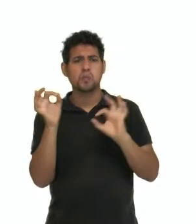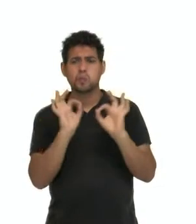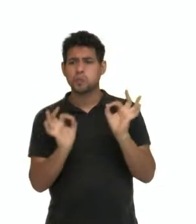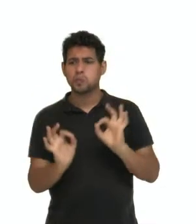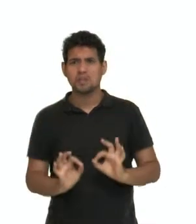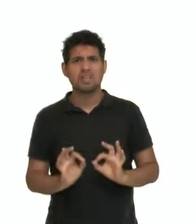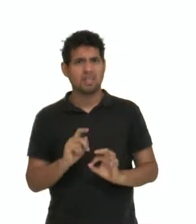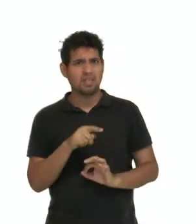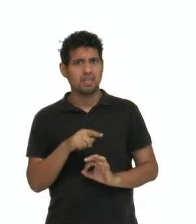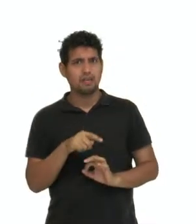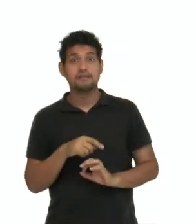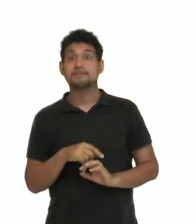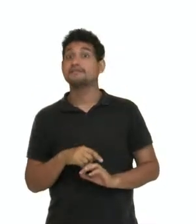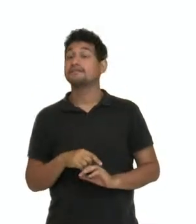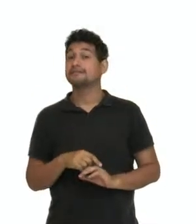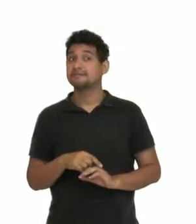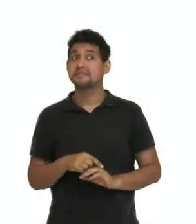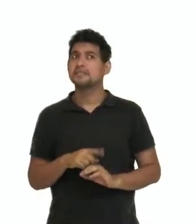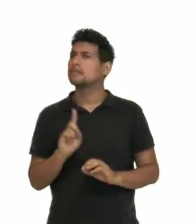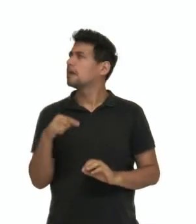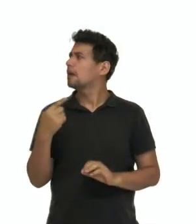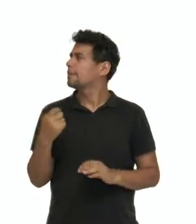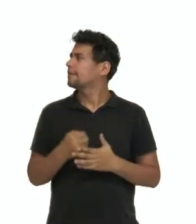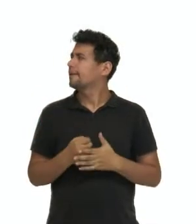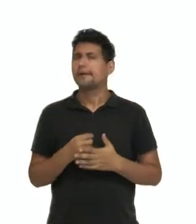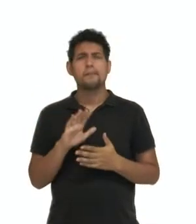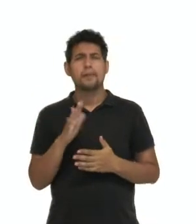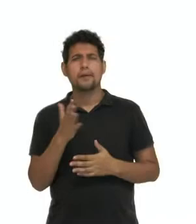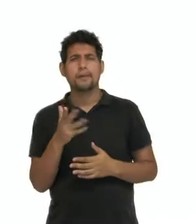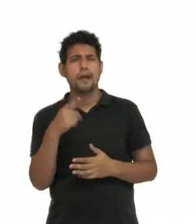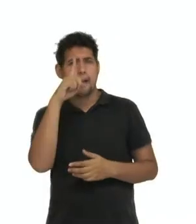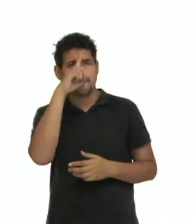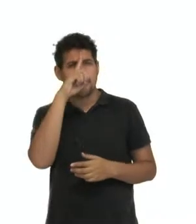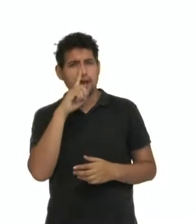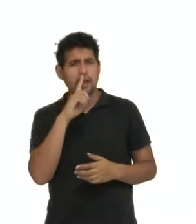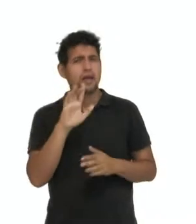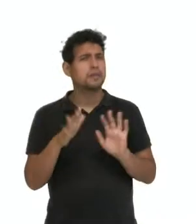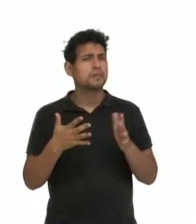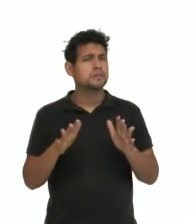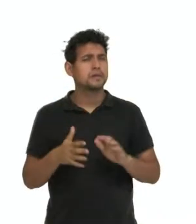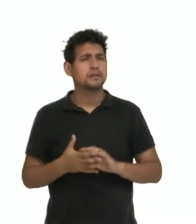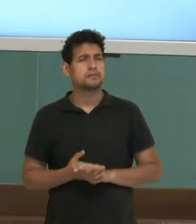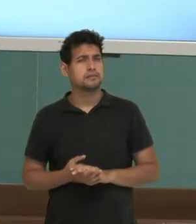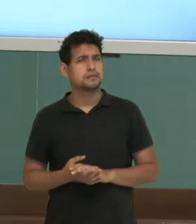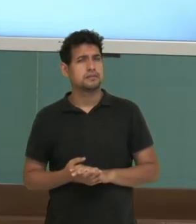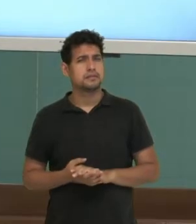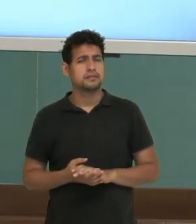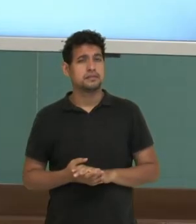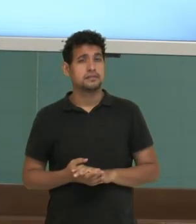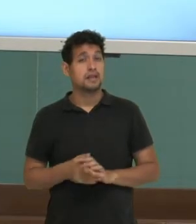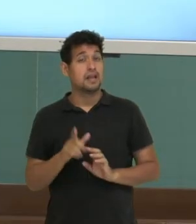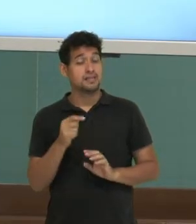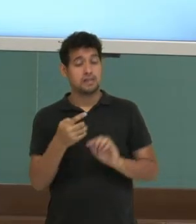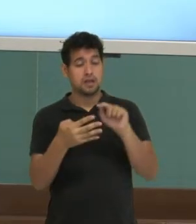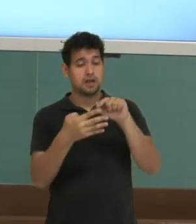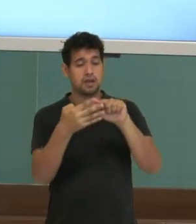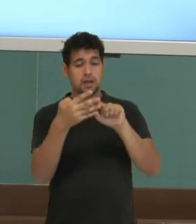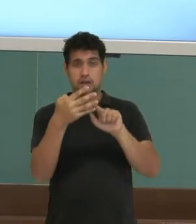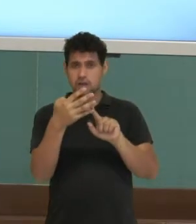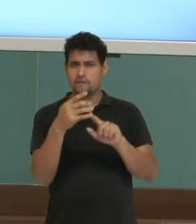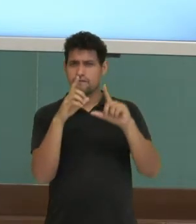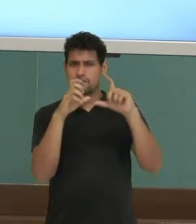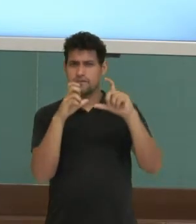É neve. E nessa imagem aqui que está meio amarelada as folhas. Será que essas quatro imagens